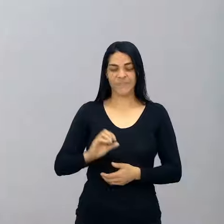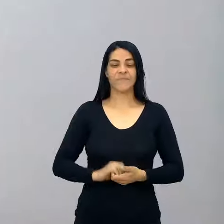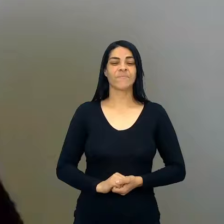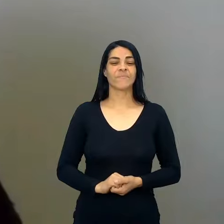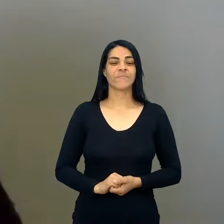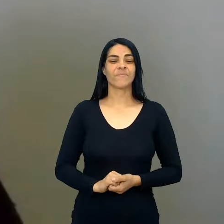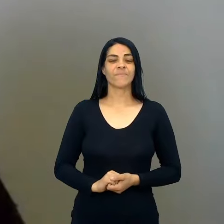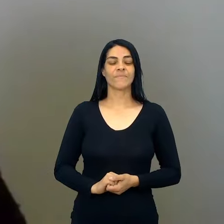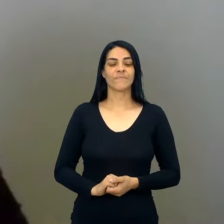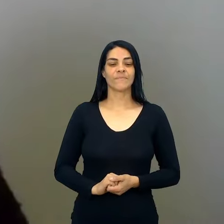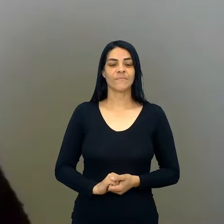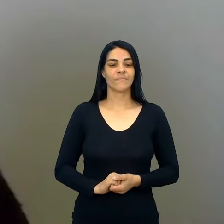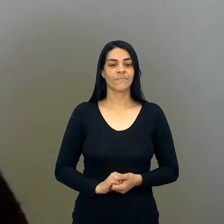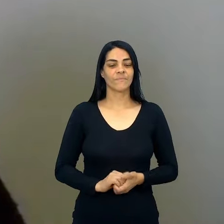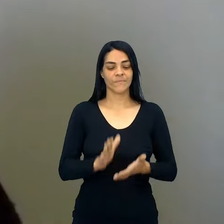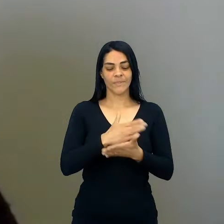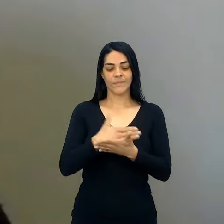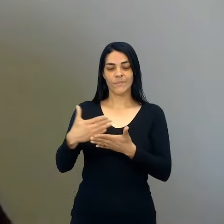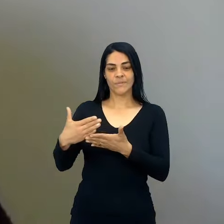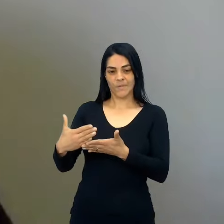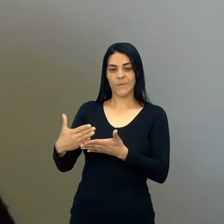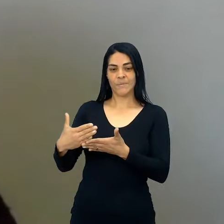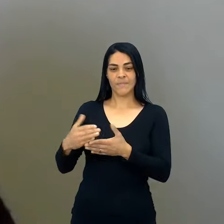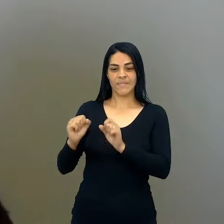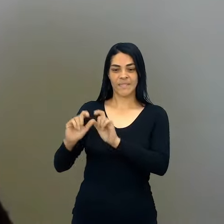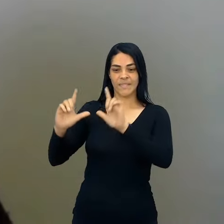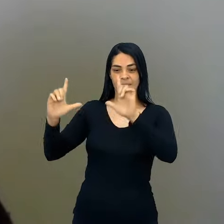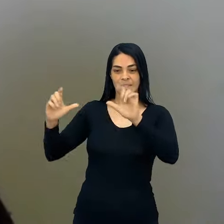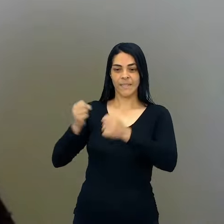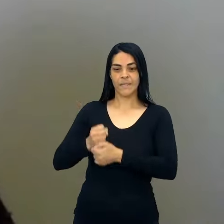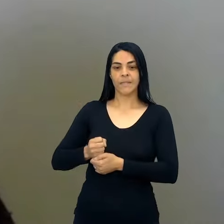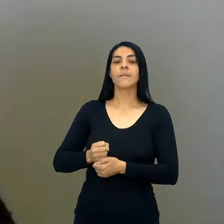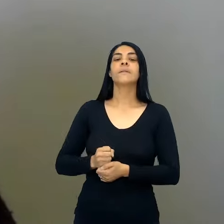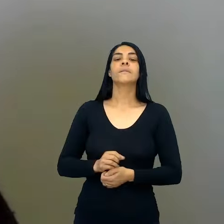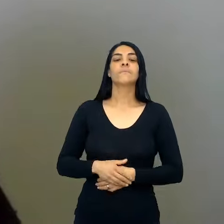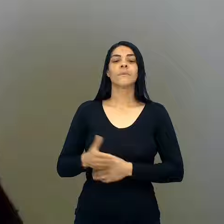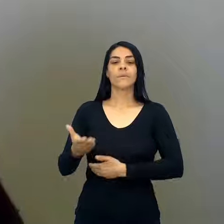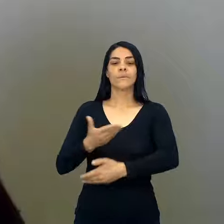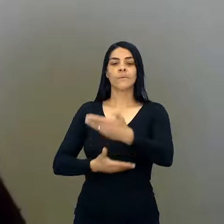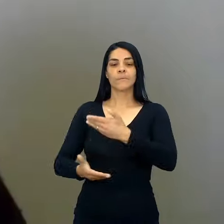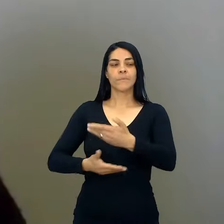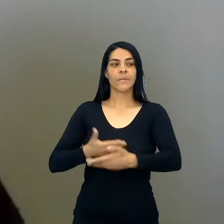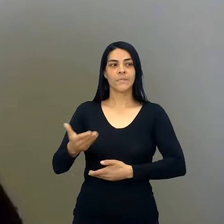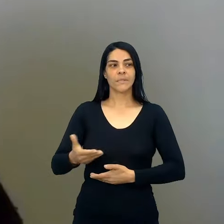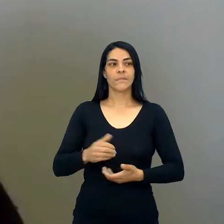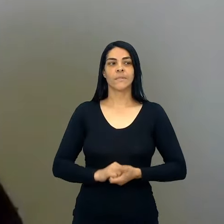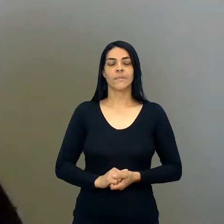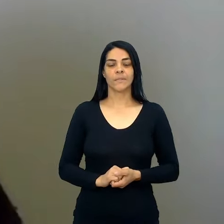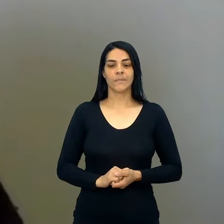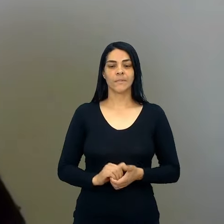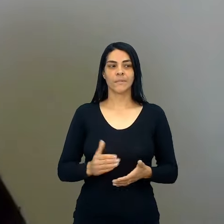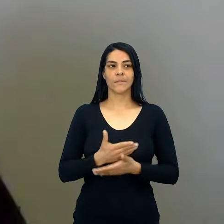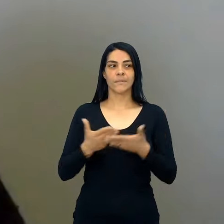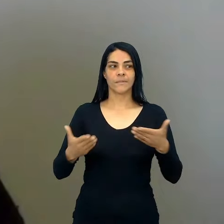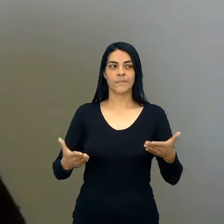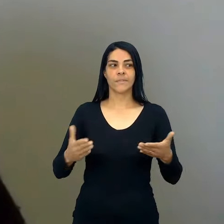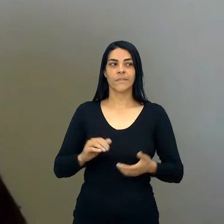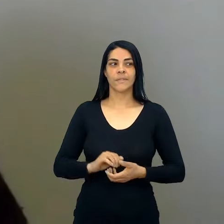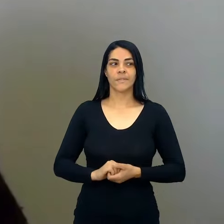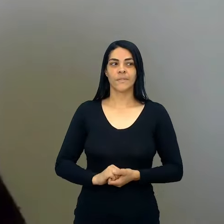Então podemos já dar início, né, a nossa tela, compartilhando aqui a nossa tela, para que possamos aqui abordar a questão